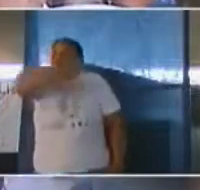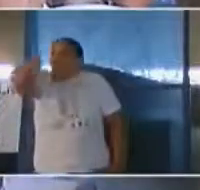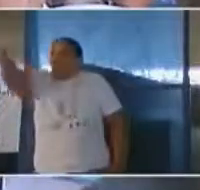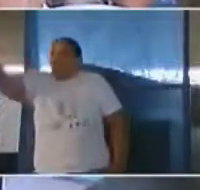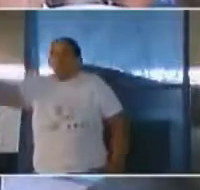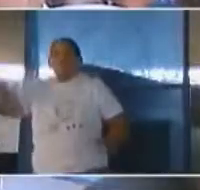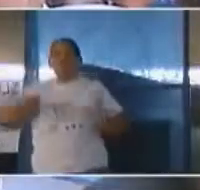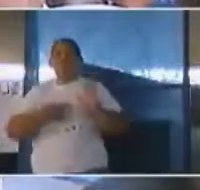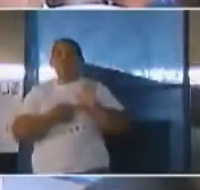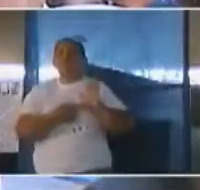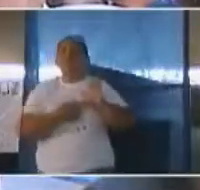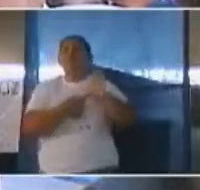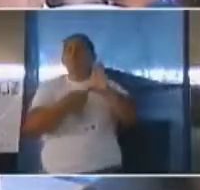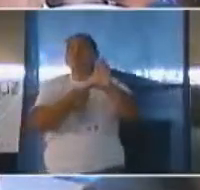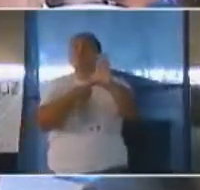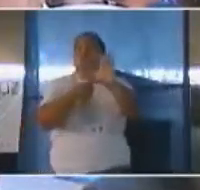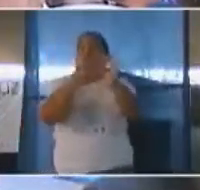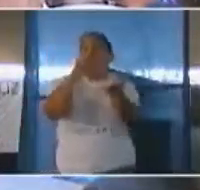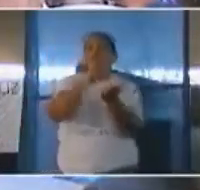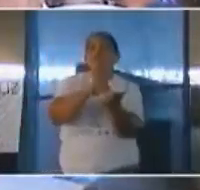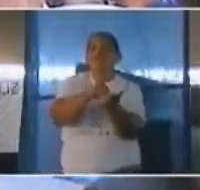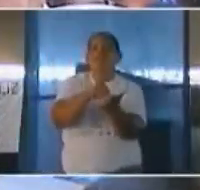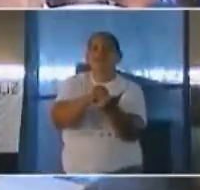todas quando ressuscitou este homem.